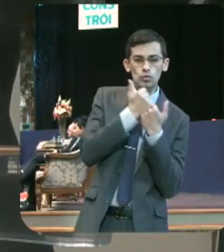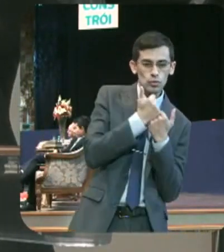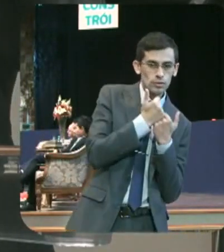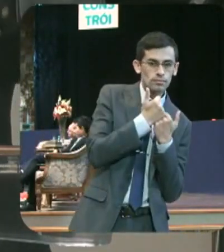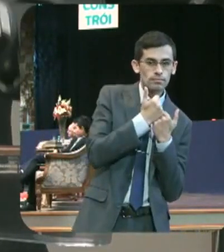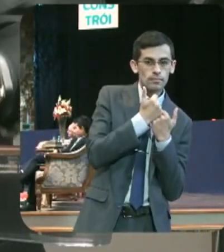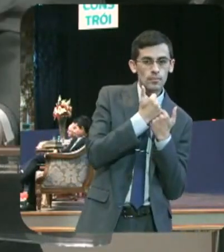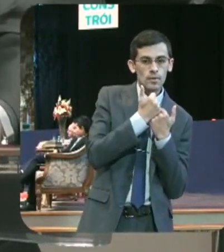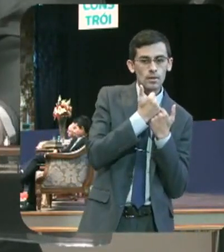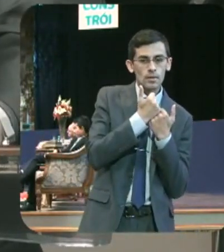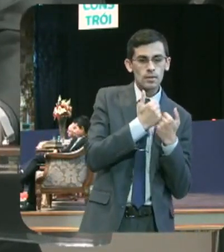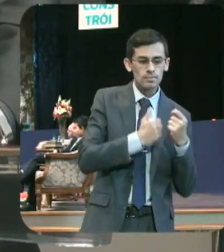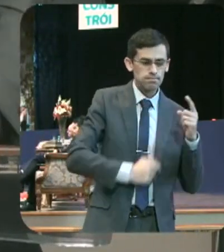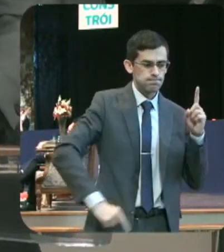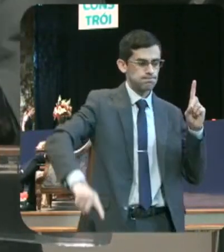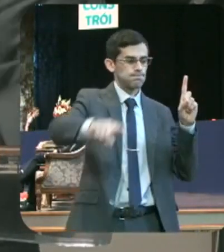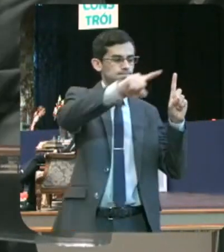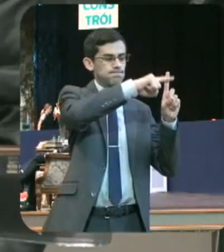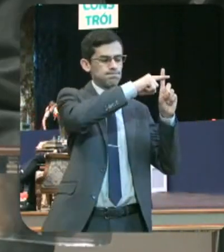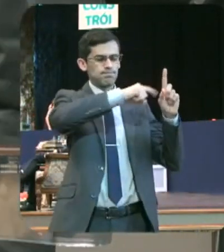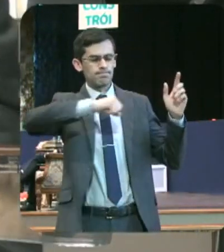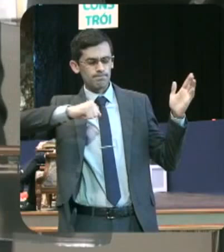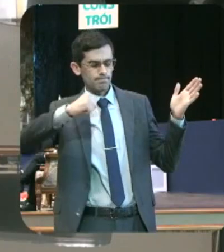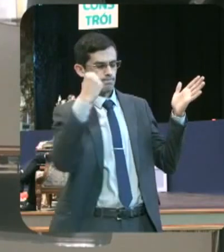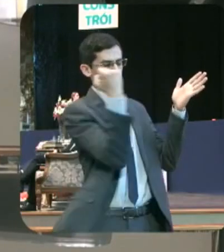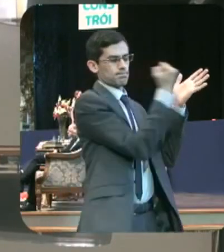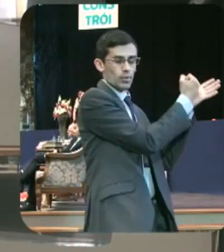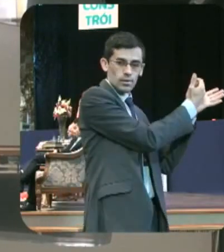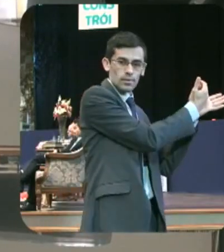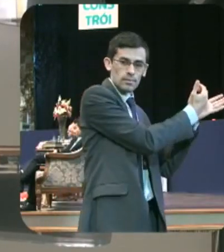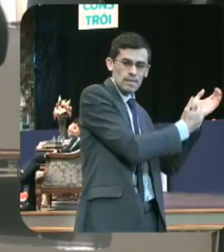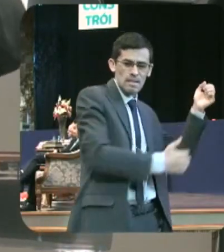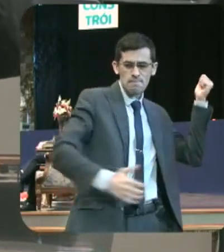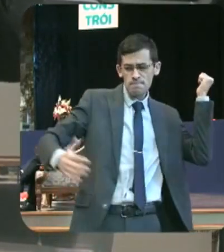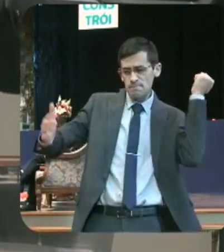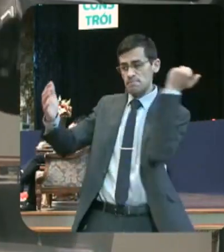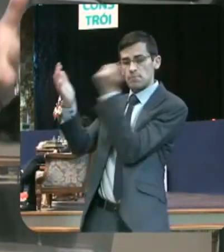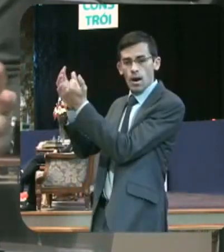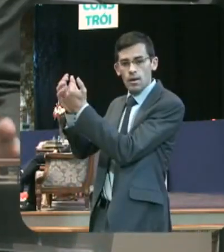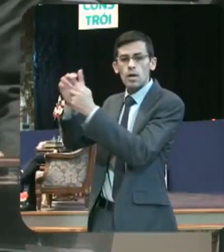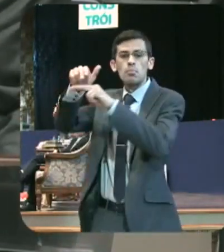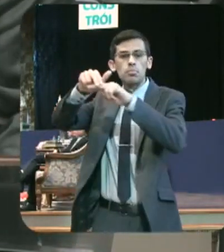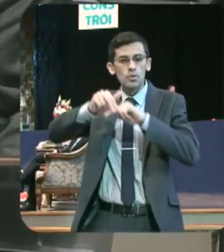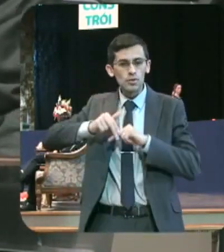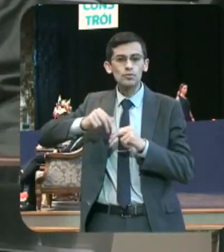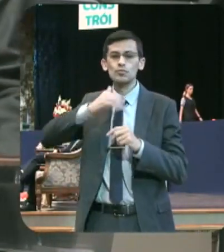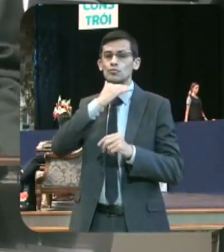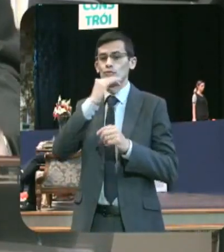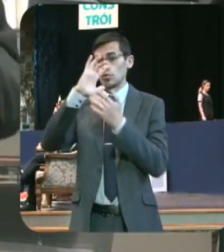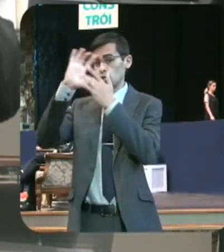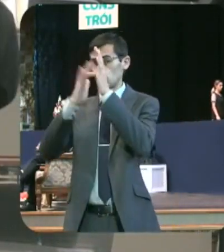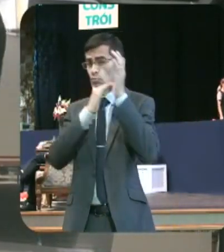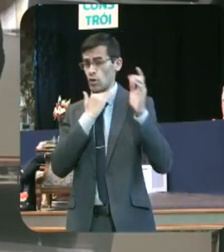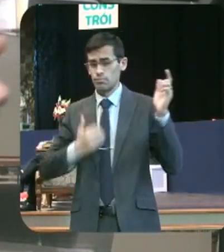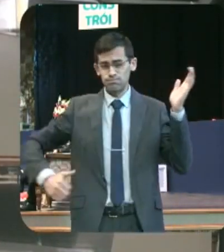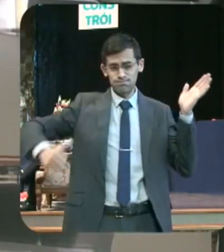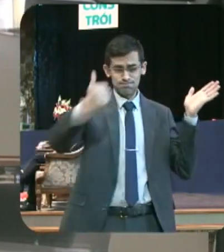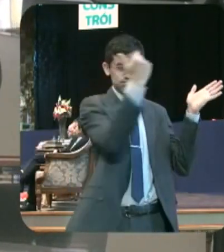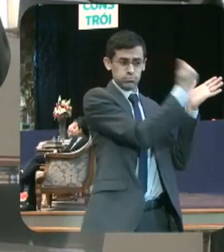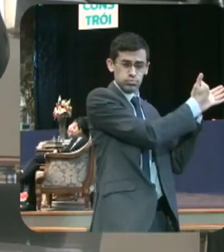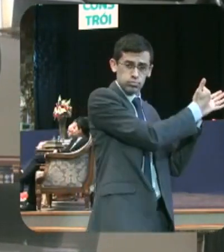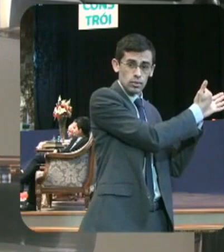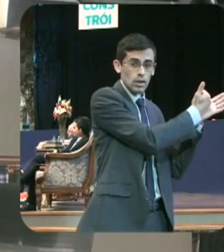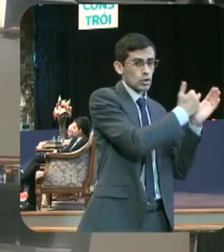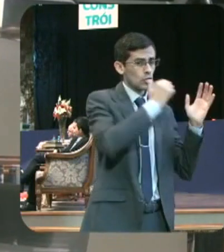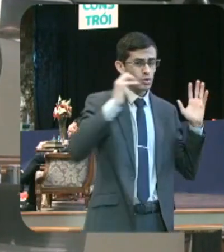vida e crucifica em Cristo Jesus. E é por isso que Jesus foi pregado na cruz, e os